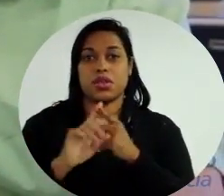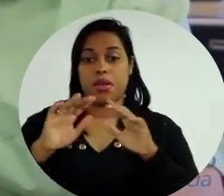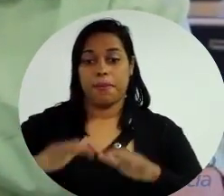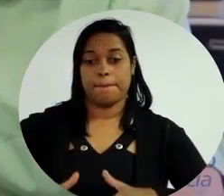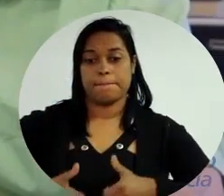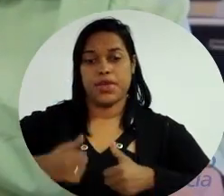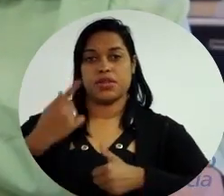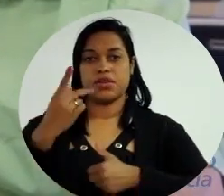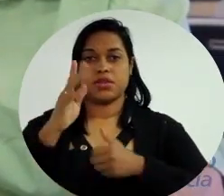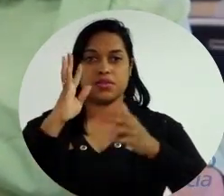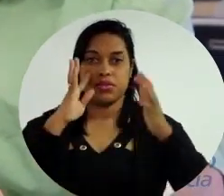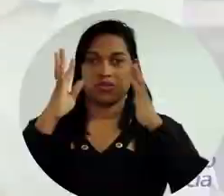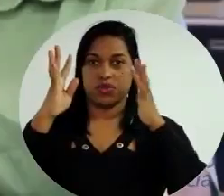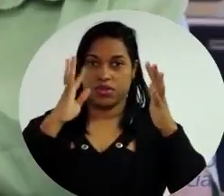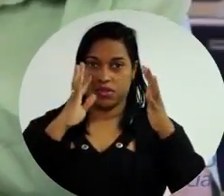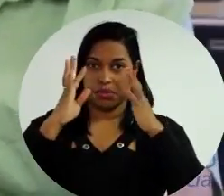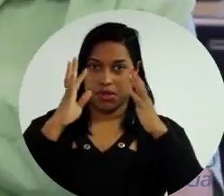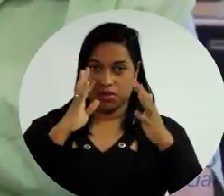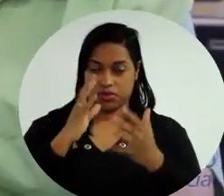aperfeiçoar seus conhecimentos.